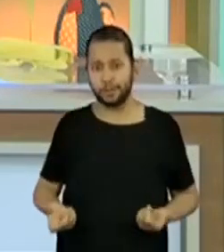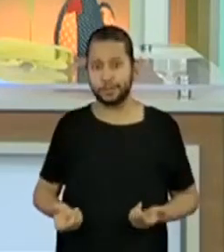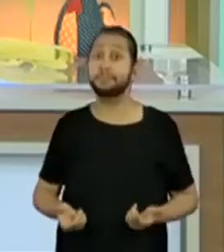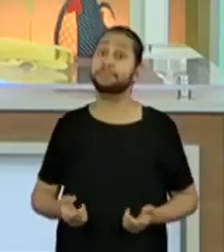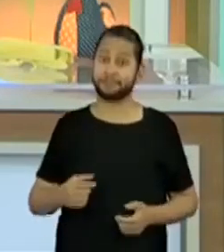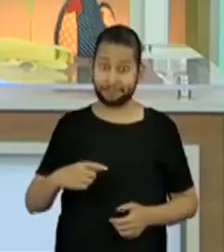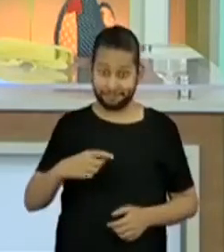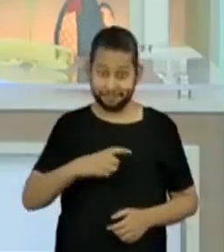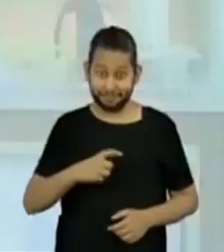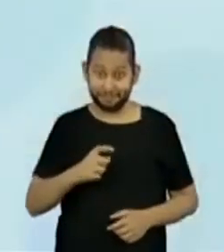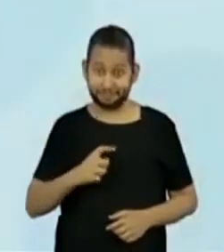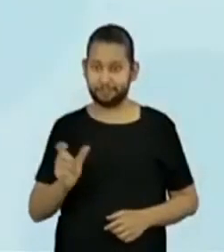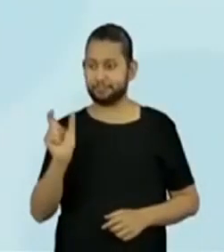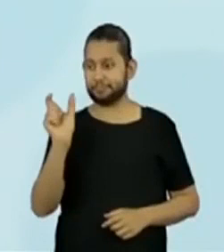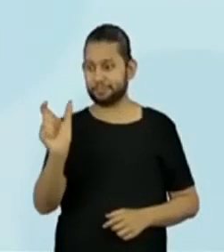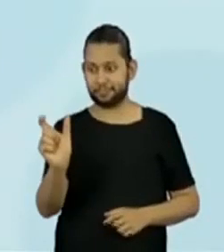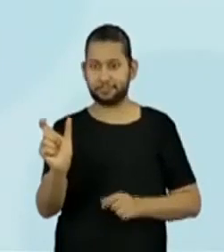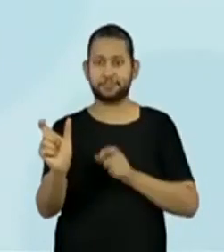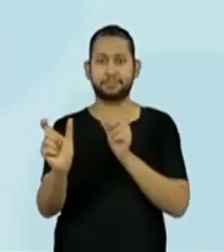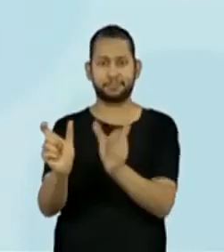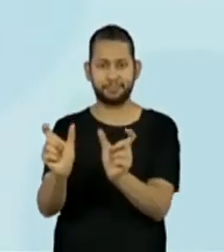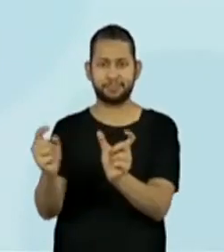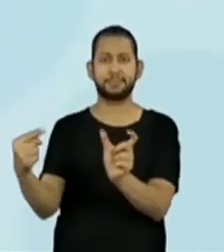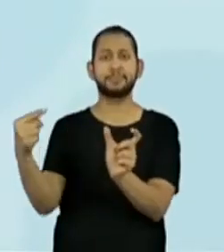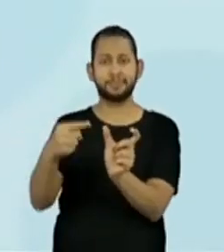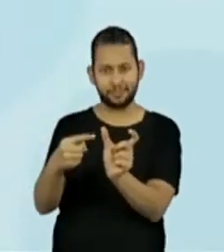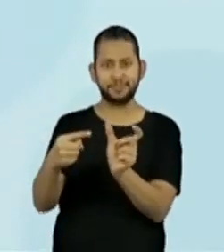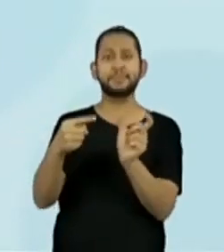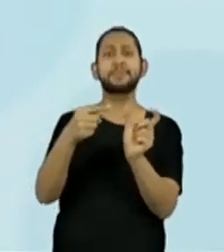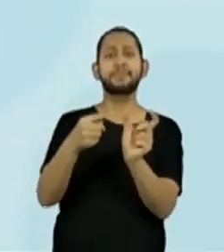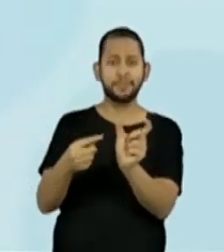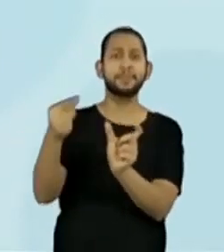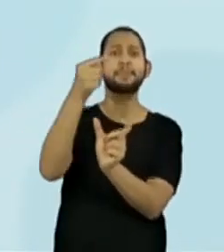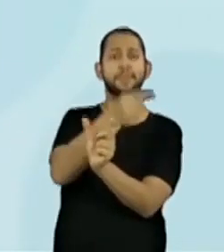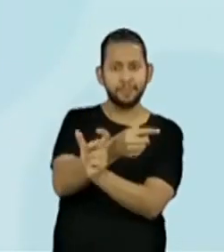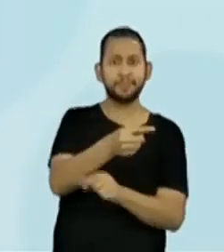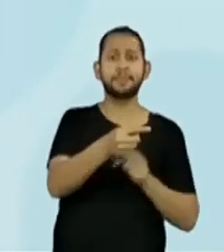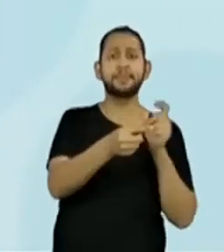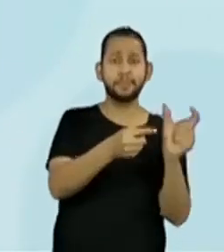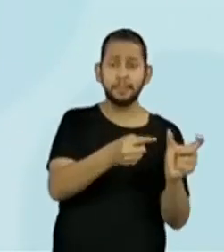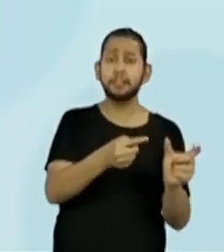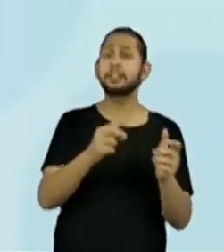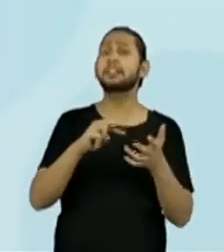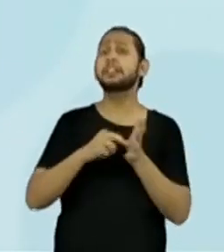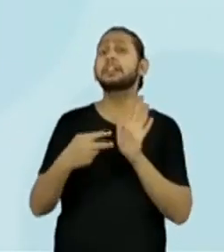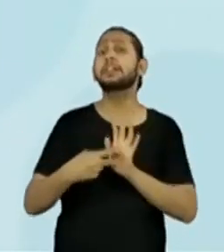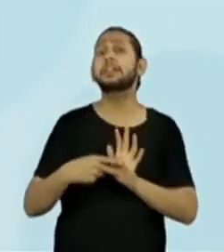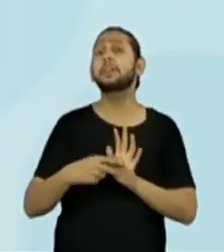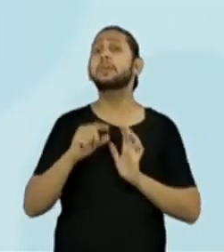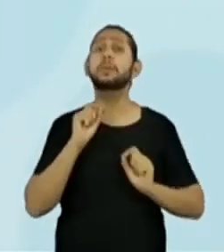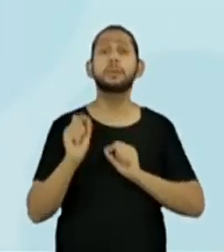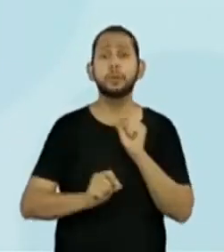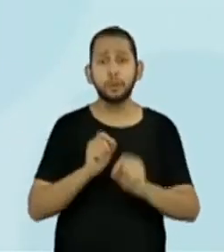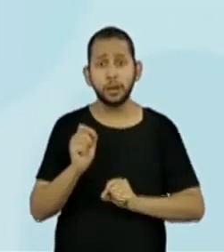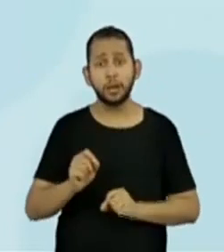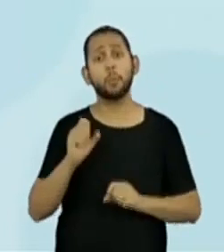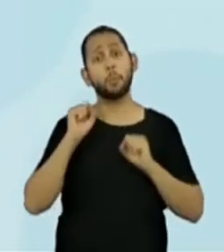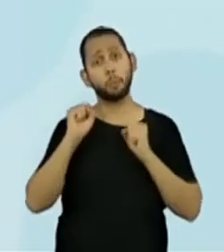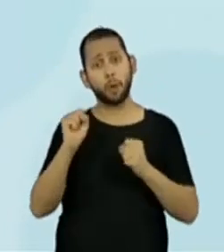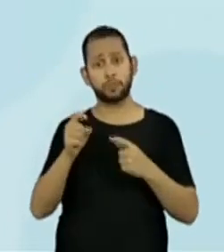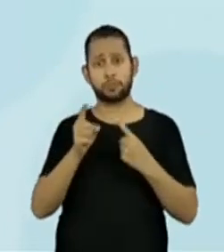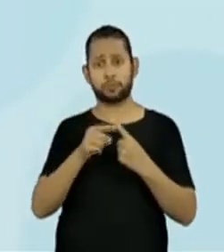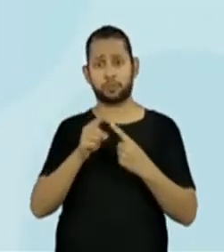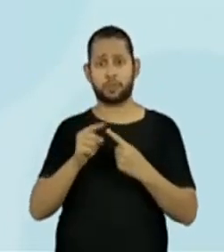As cadeias alimentares, elas são representações através de desenhos